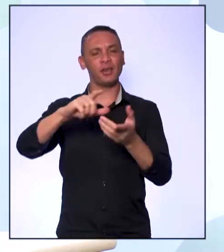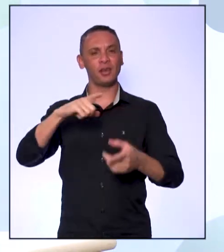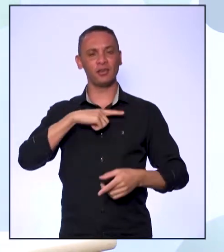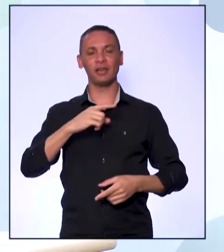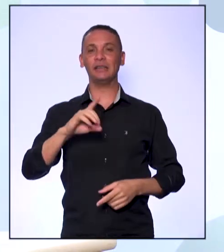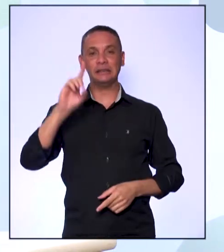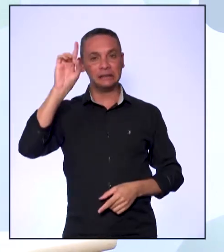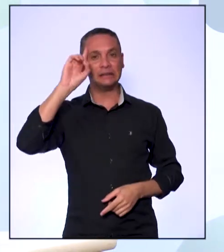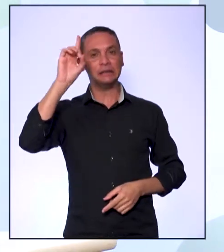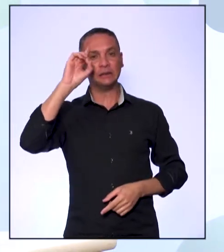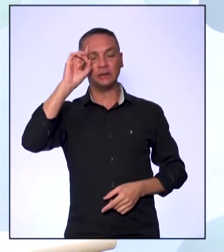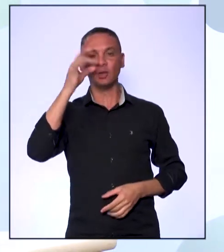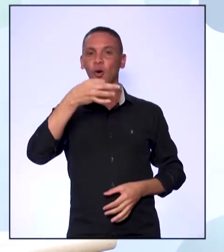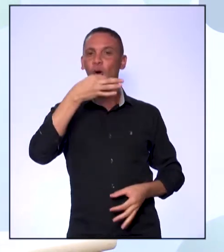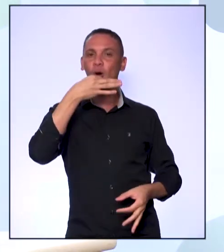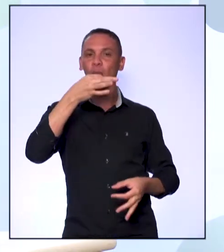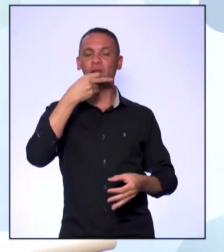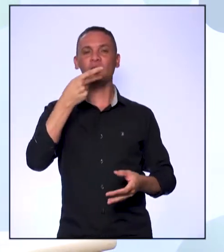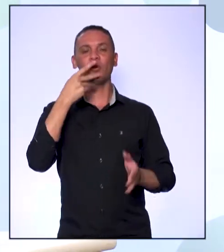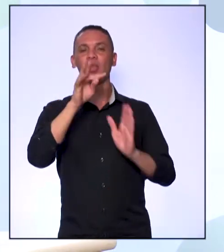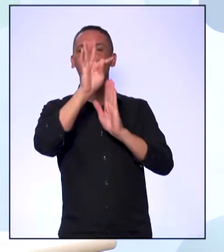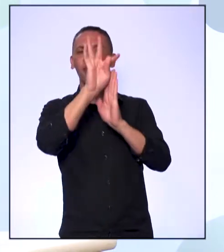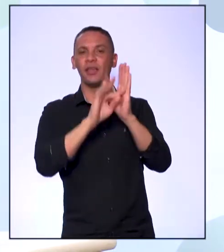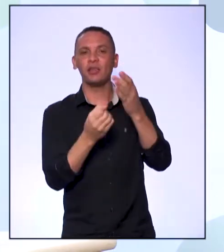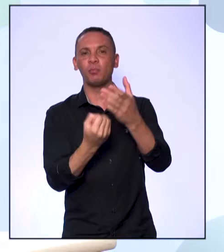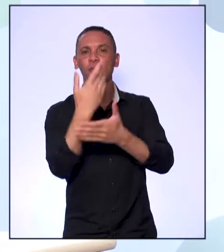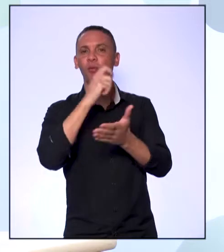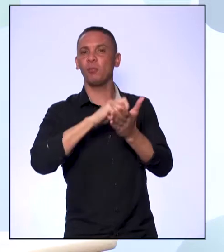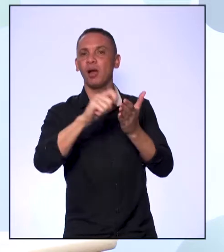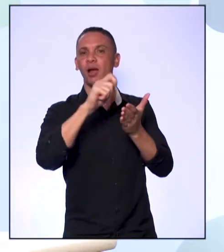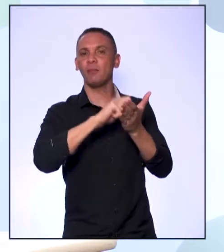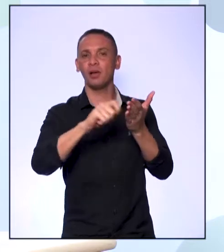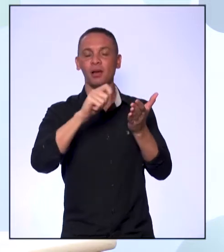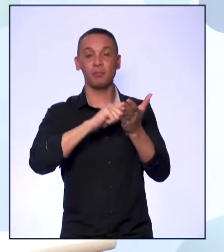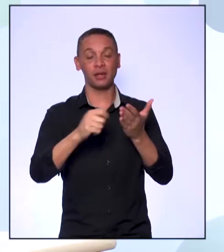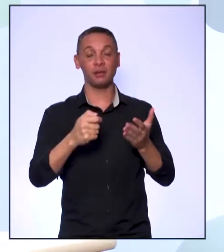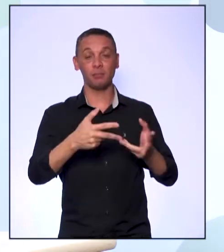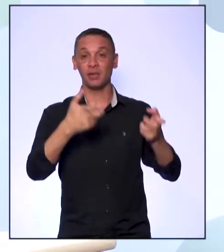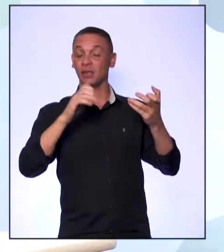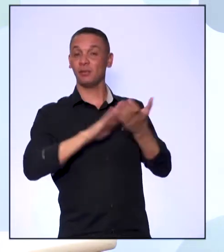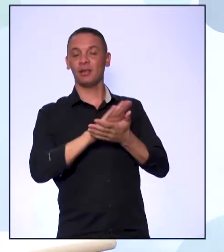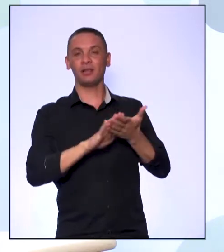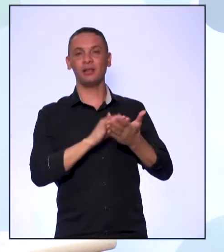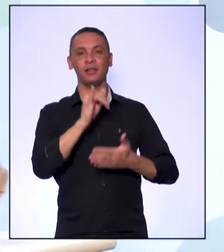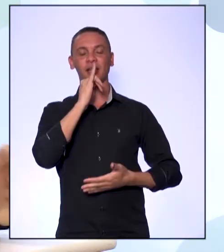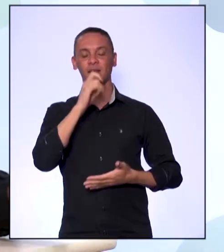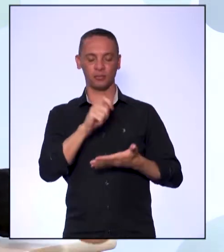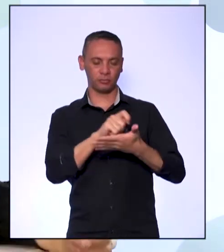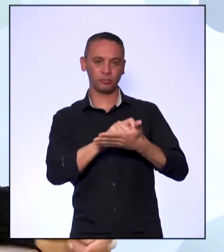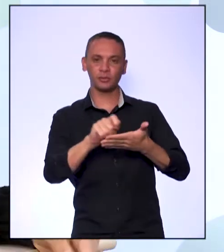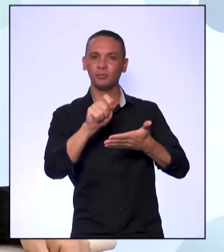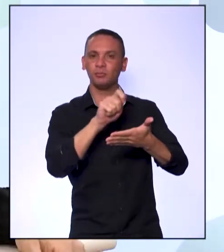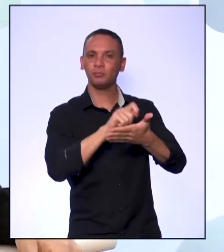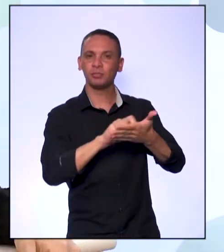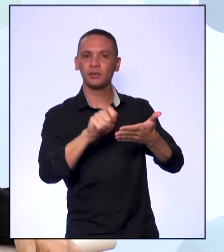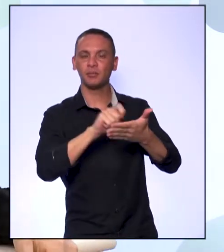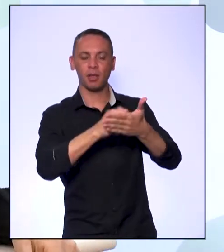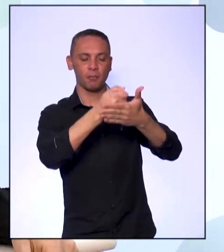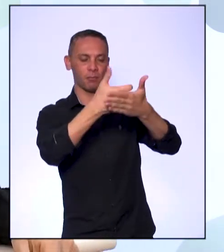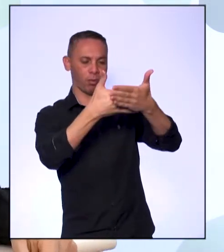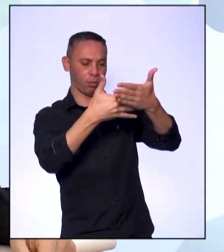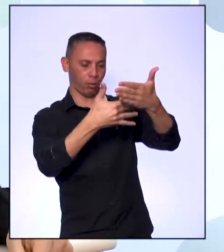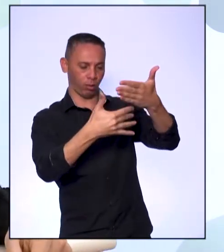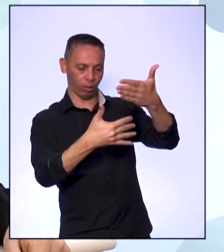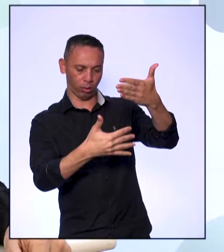tempo todo, a gente produz textos, às vezes até sem perceber. Exemplo, quando você escreve um texto mais longo na